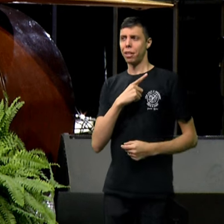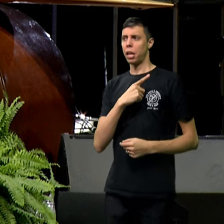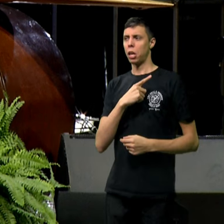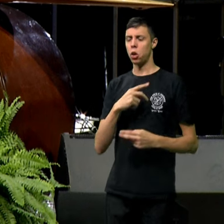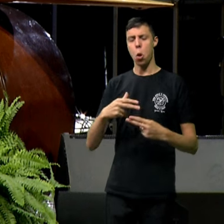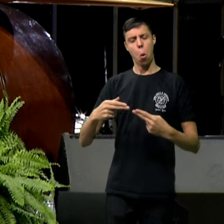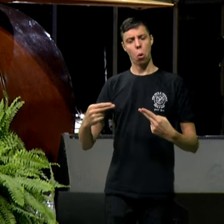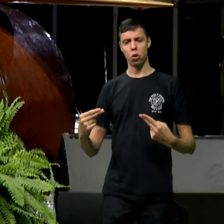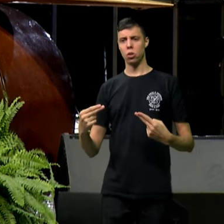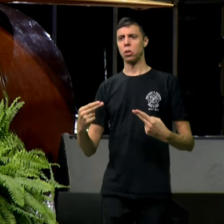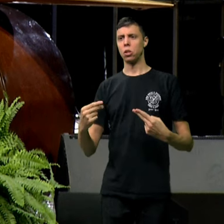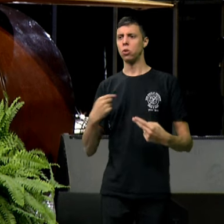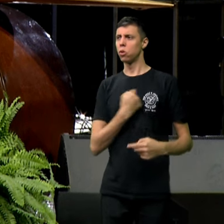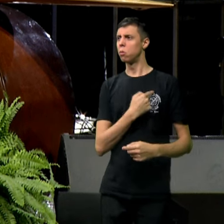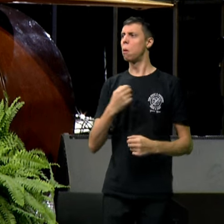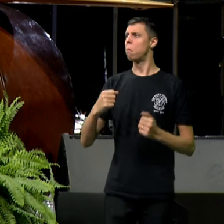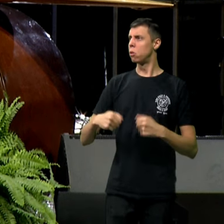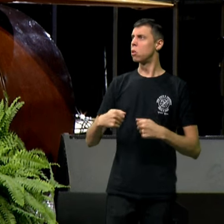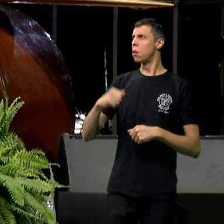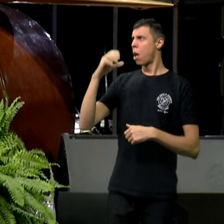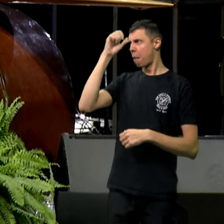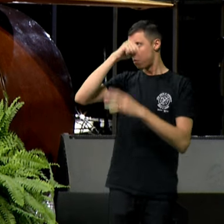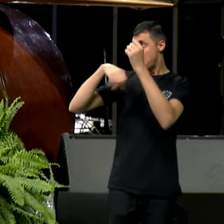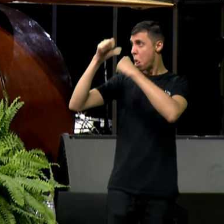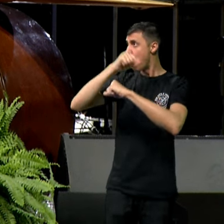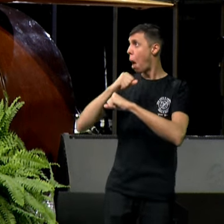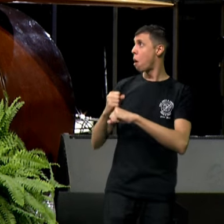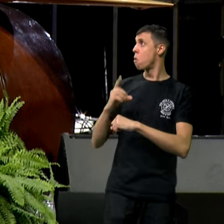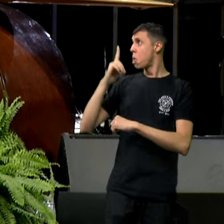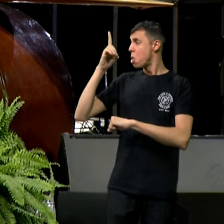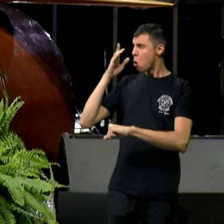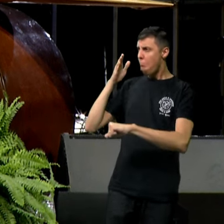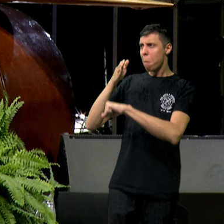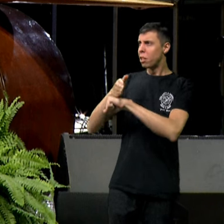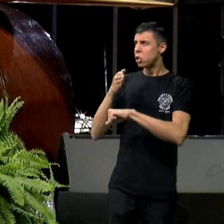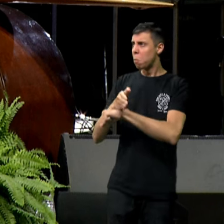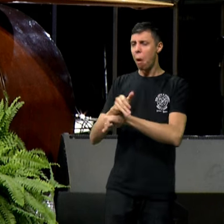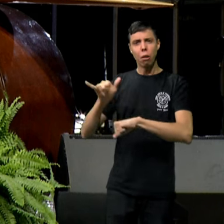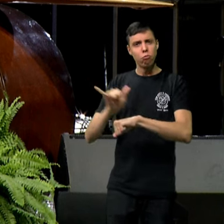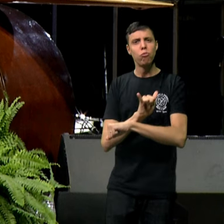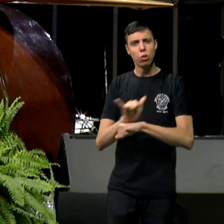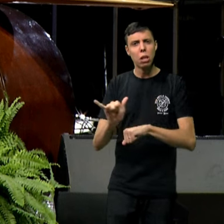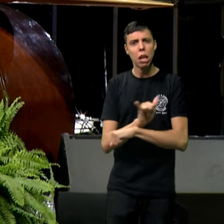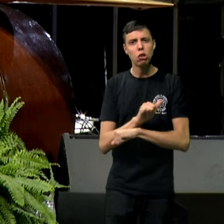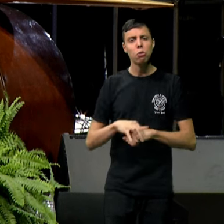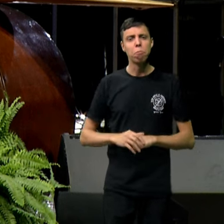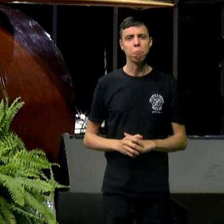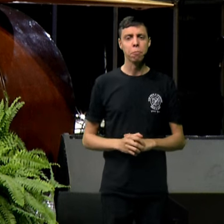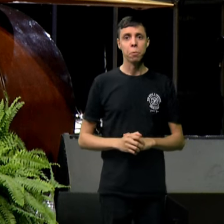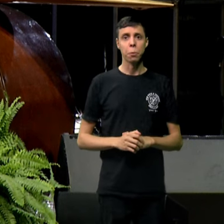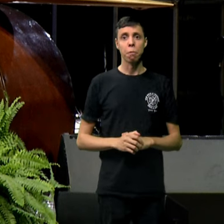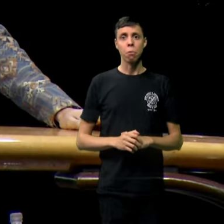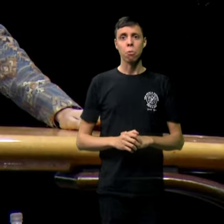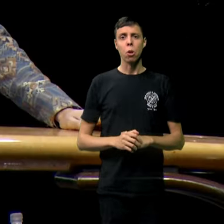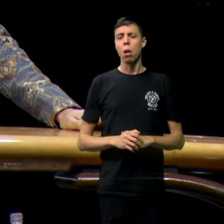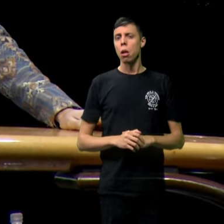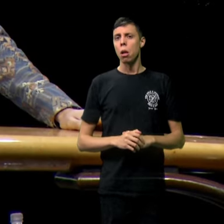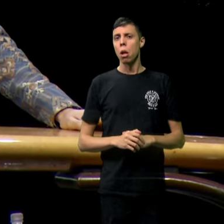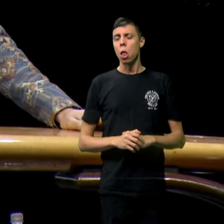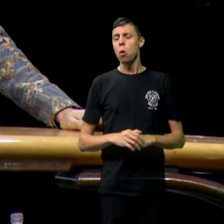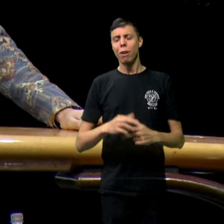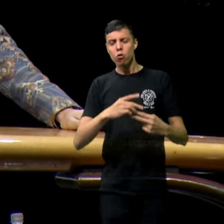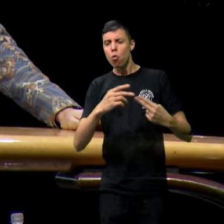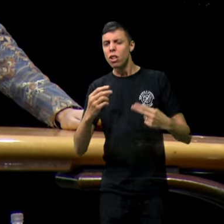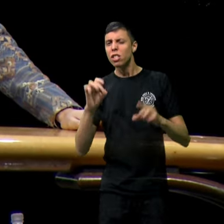do ilimitado de Deus. Eu quero ser enfático neste dia e quero falar a vocês por um motivo bem